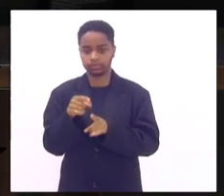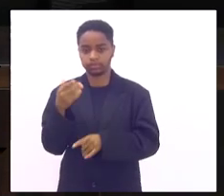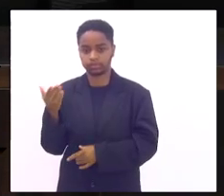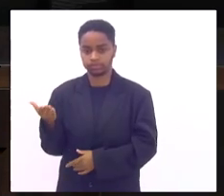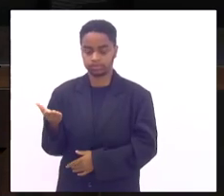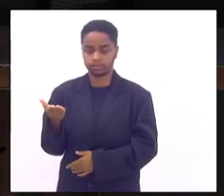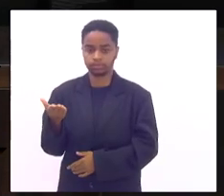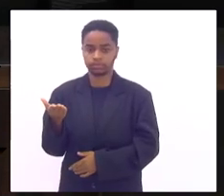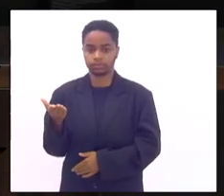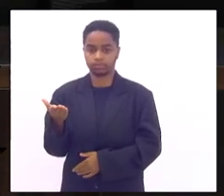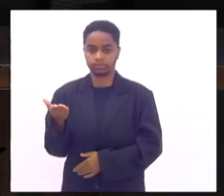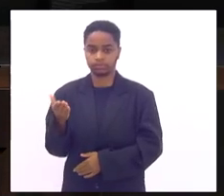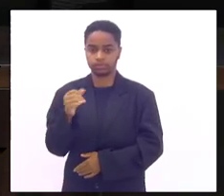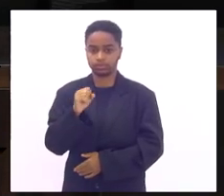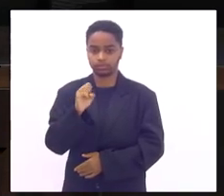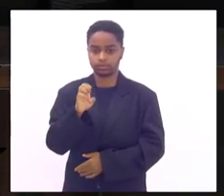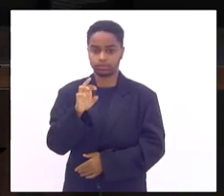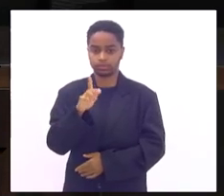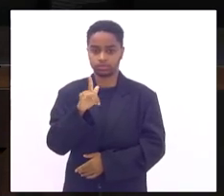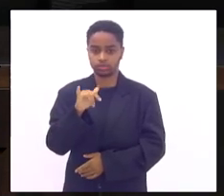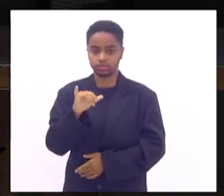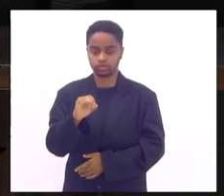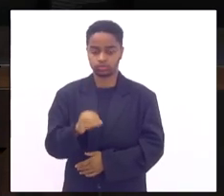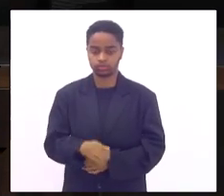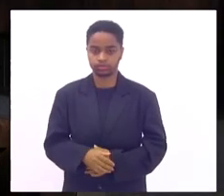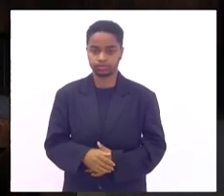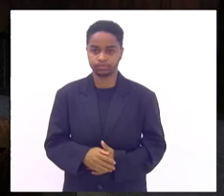nosso querido Sérgio Ribeiro.